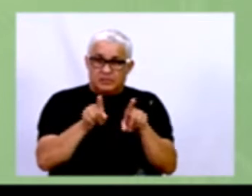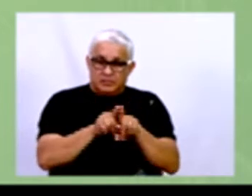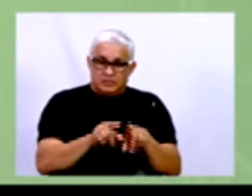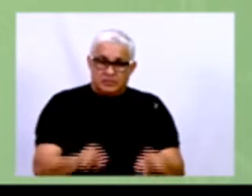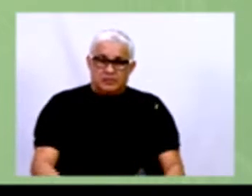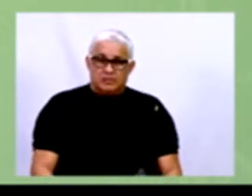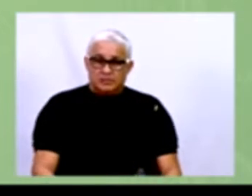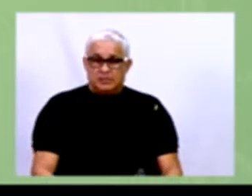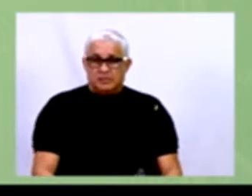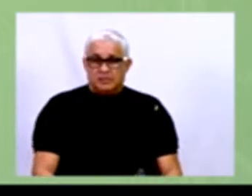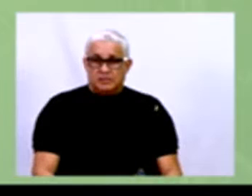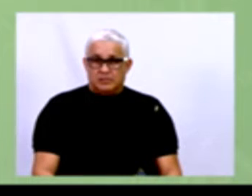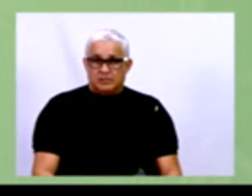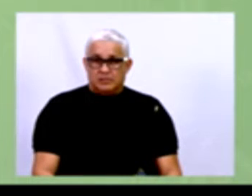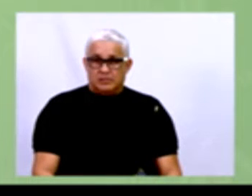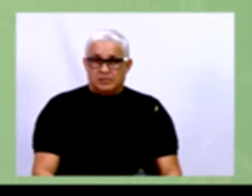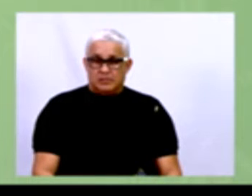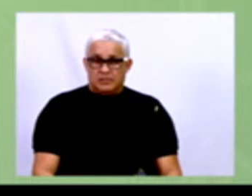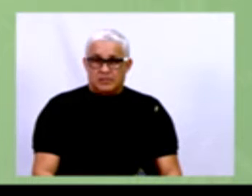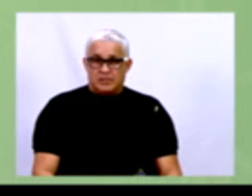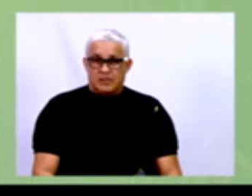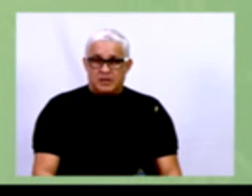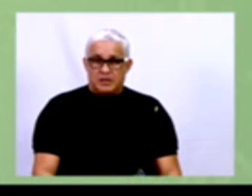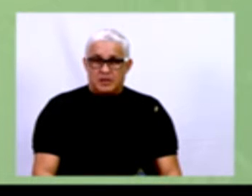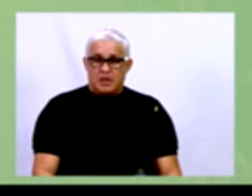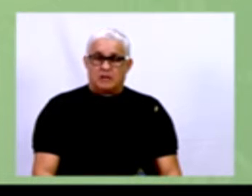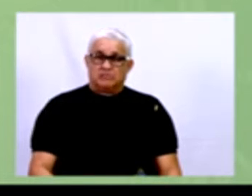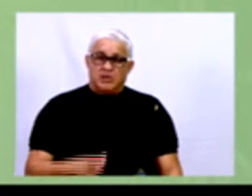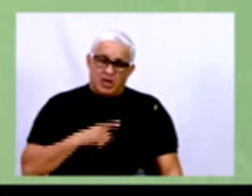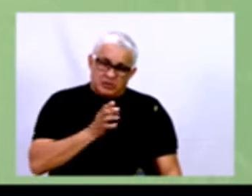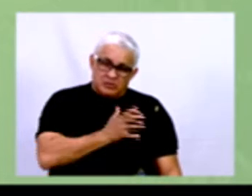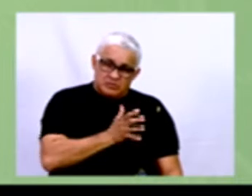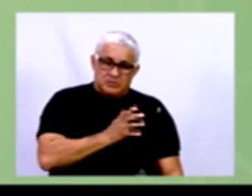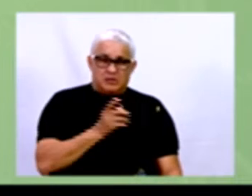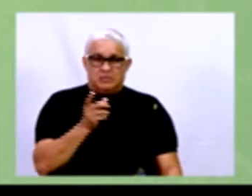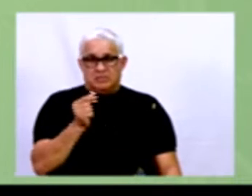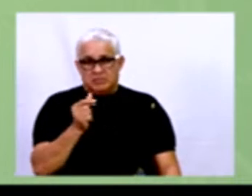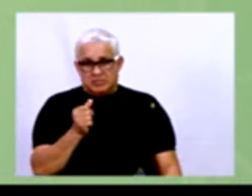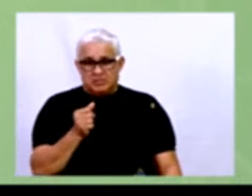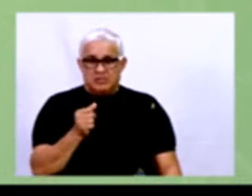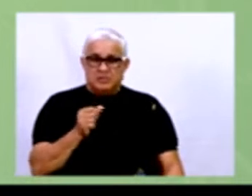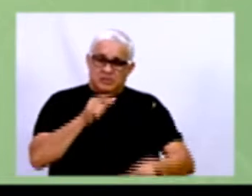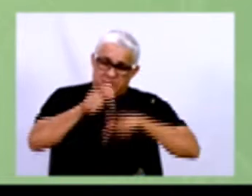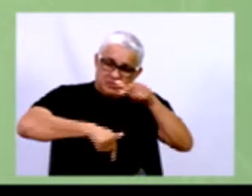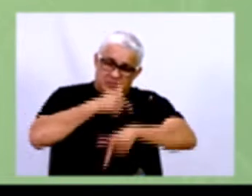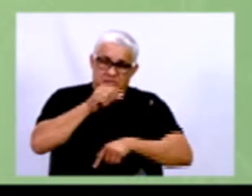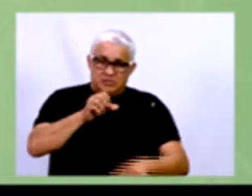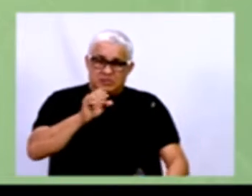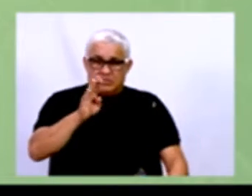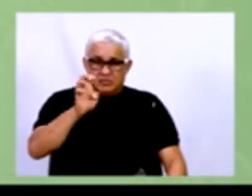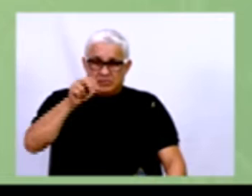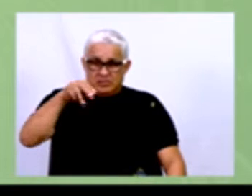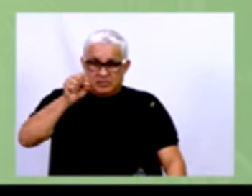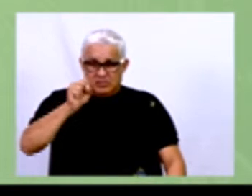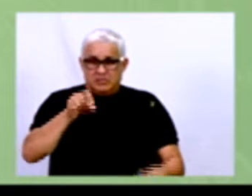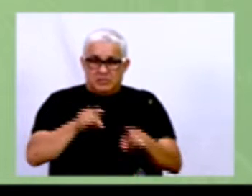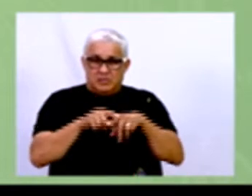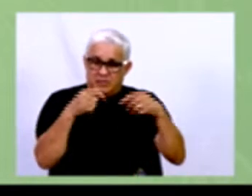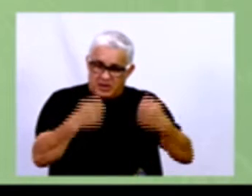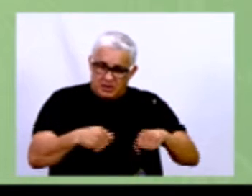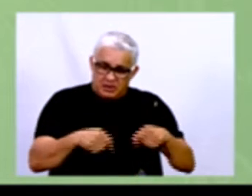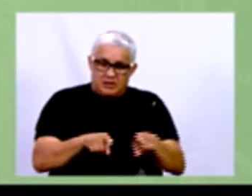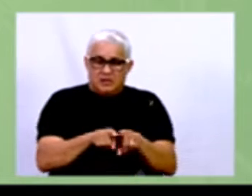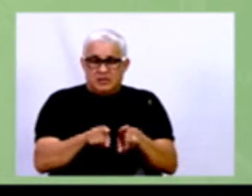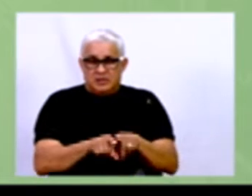econômicos, provêm a riqueza em forma de bens e serviços necessários para atender